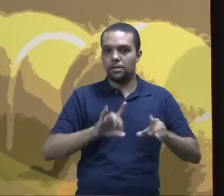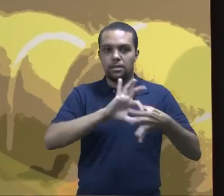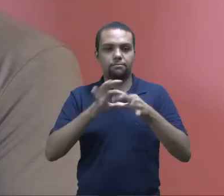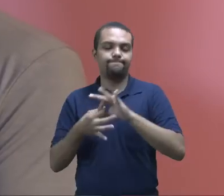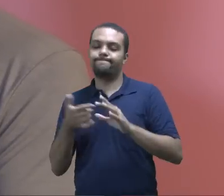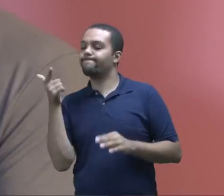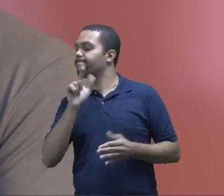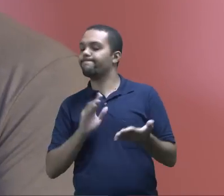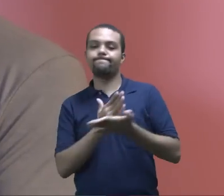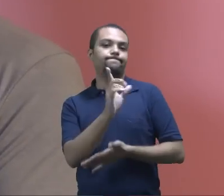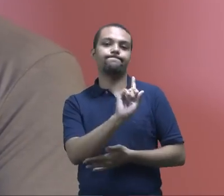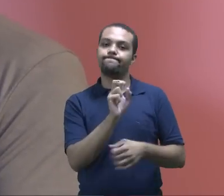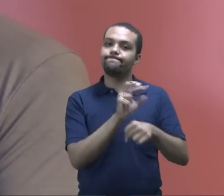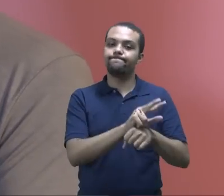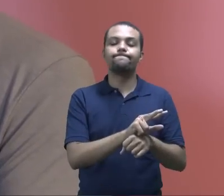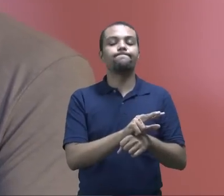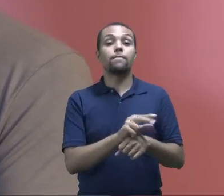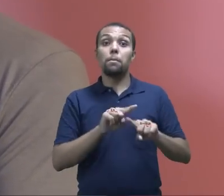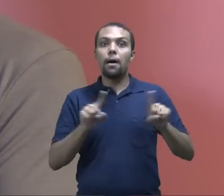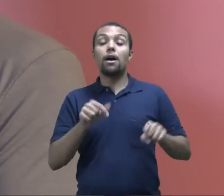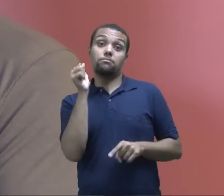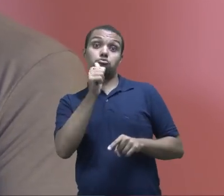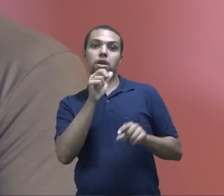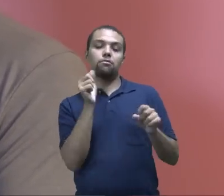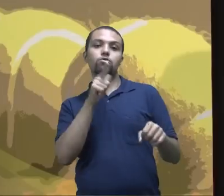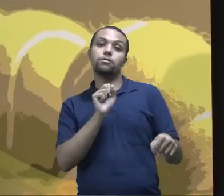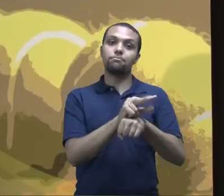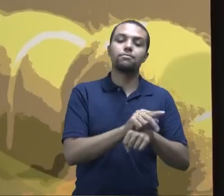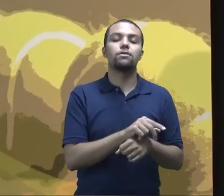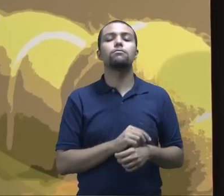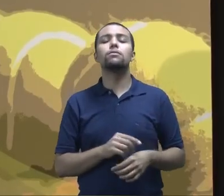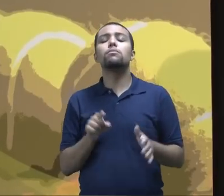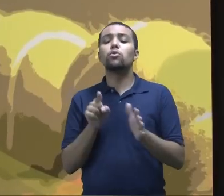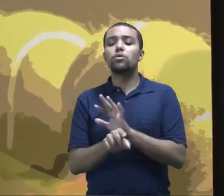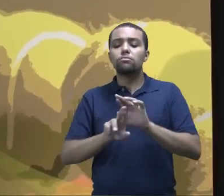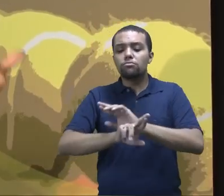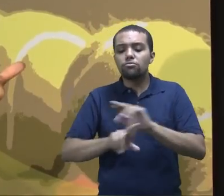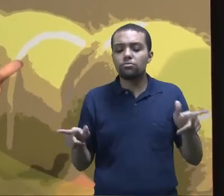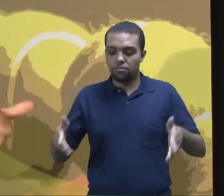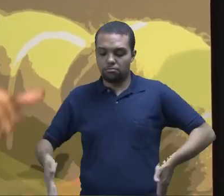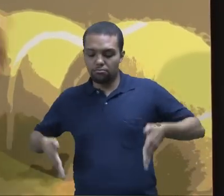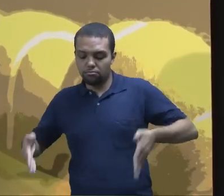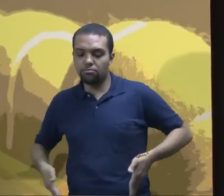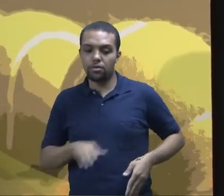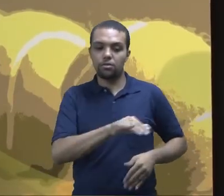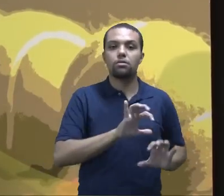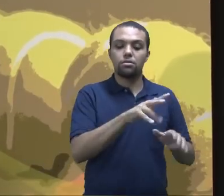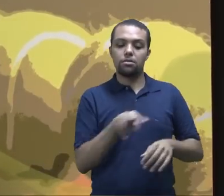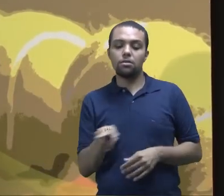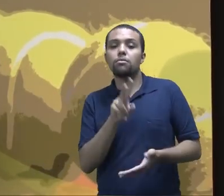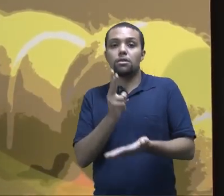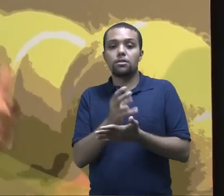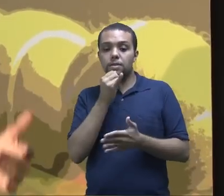das Paralimpíadas, uhum. entendeu? Não conseguiu a vaga, mas o feminino está lá representando. Qual que é a diferença do basquete em cadeira de rodas e do